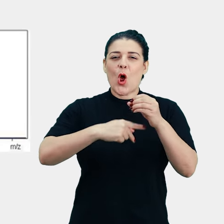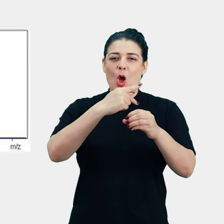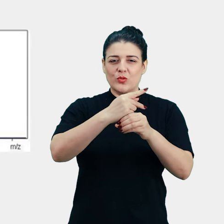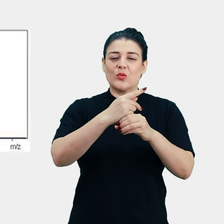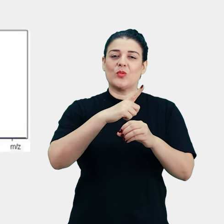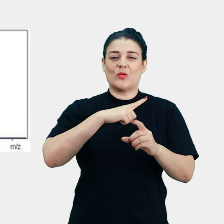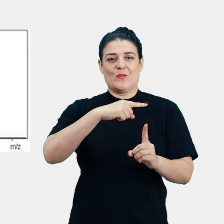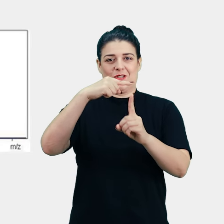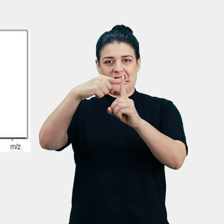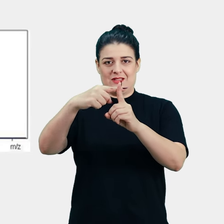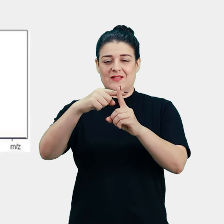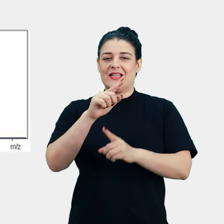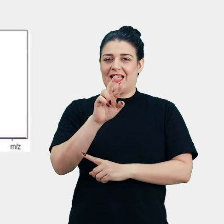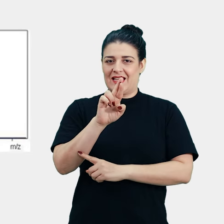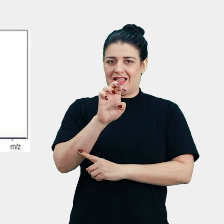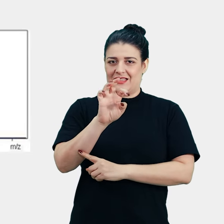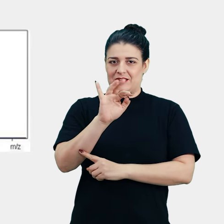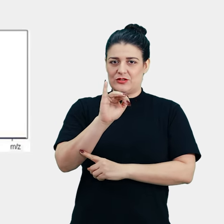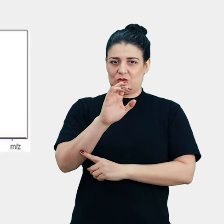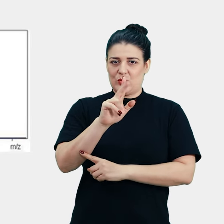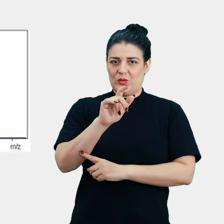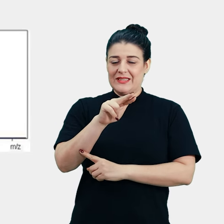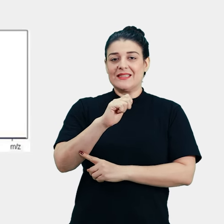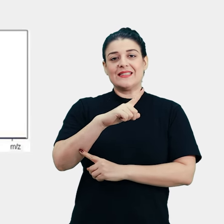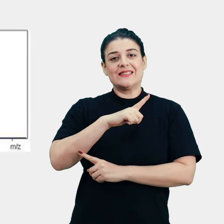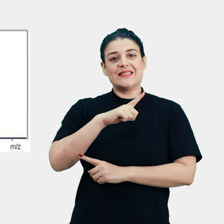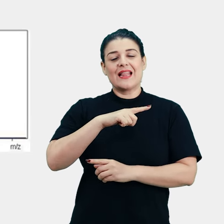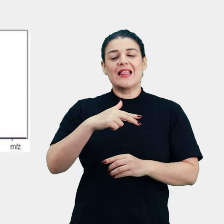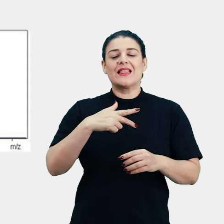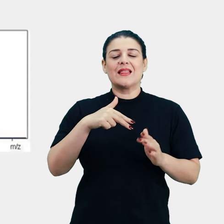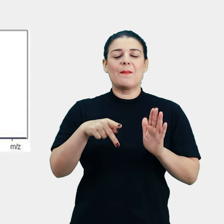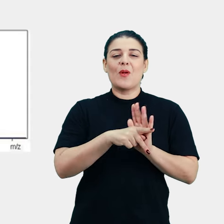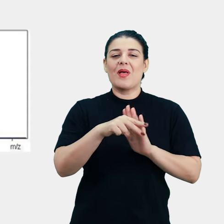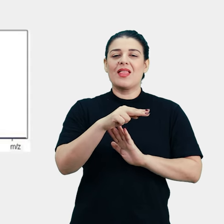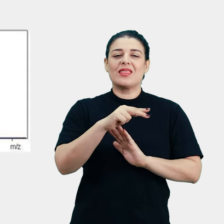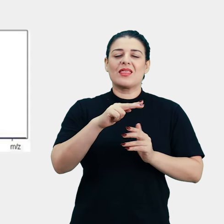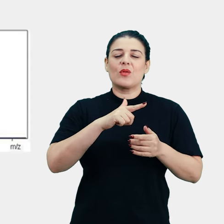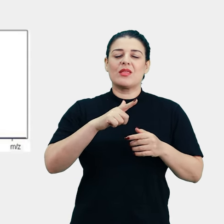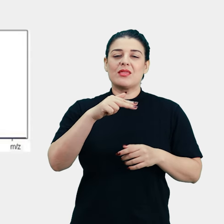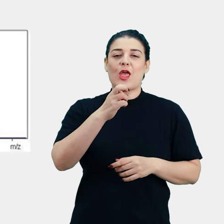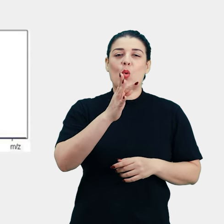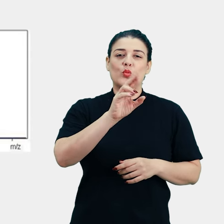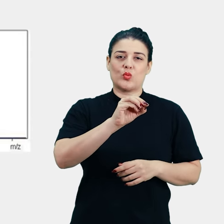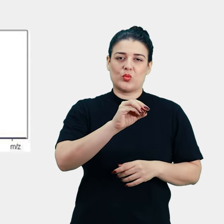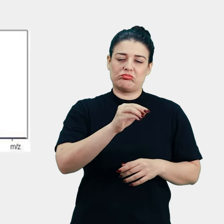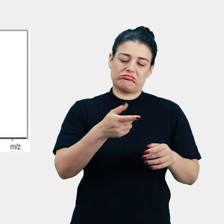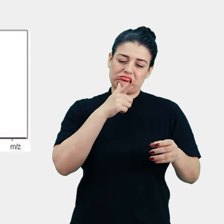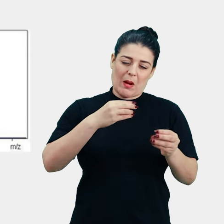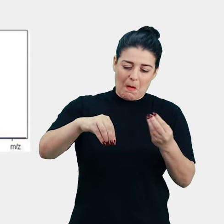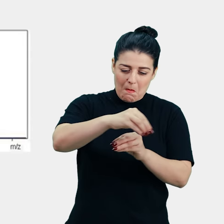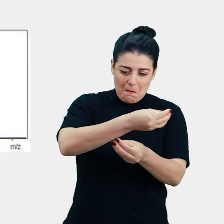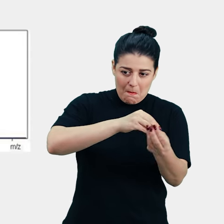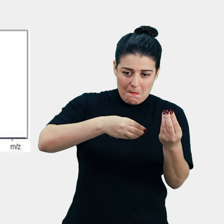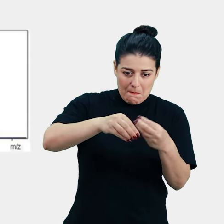Fica positivo, porque a reticulina, por exemplo, ela tem uma massa neutra de 329 Daltons. E quando a